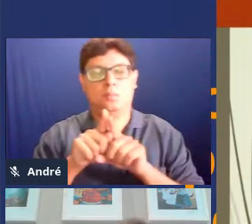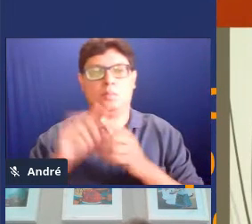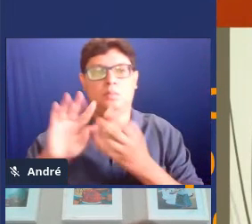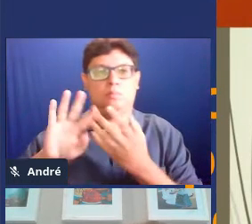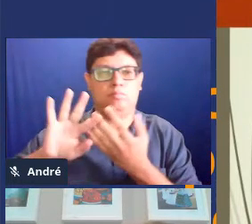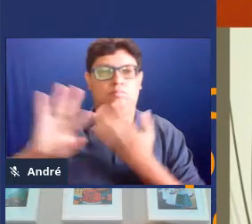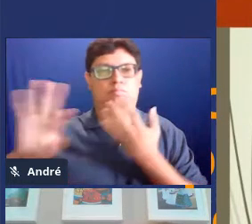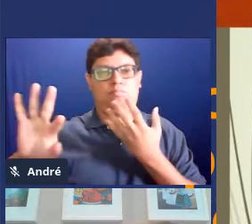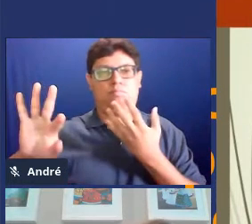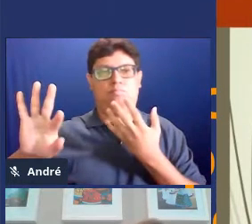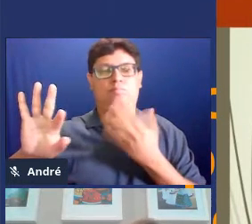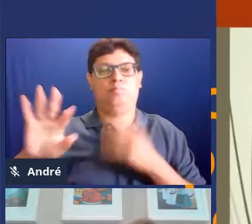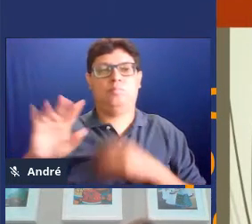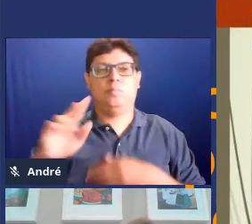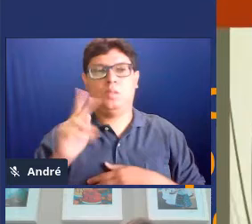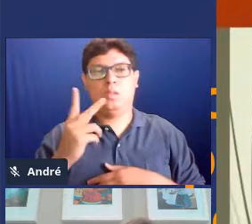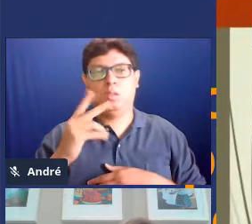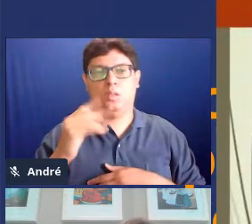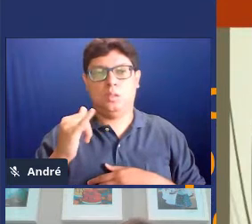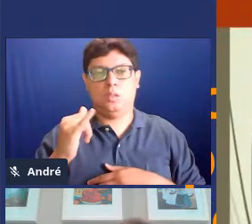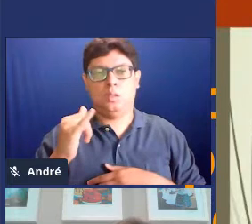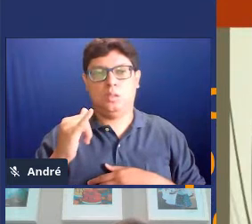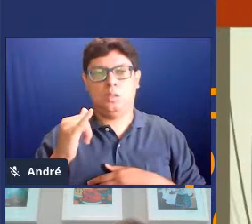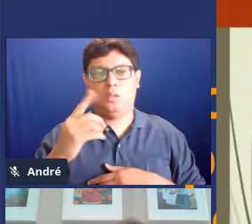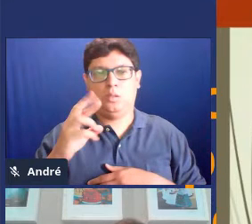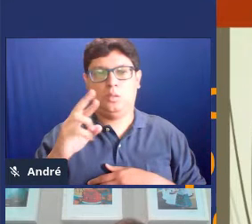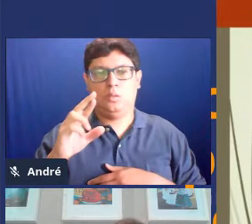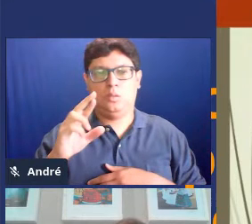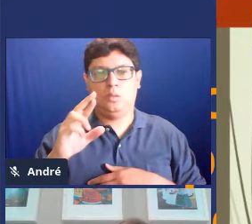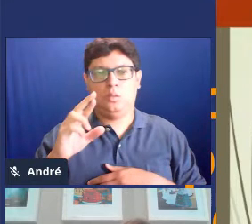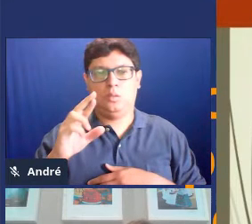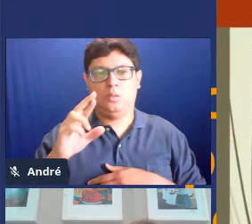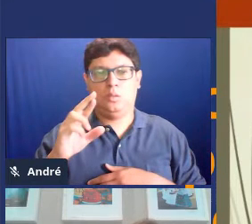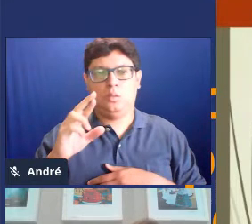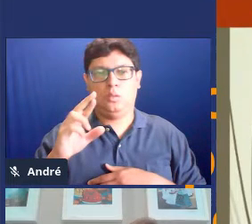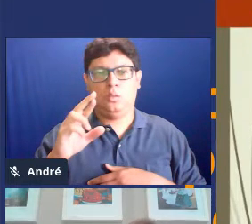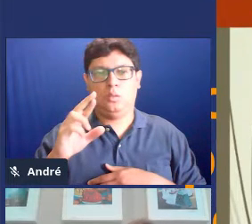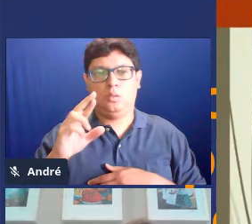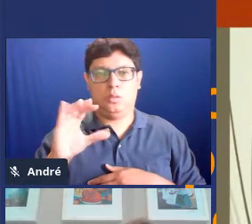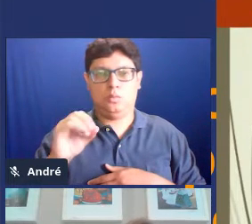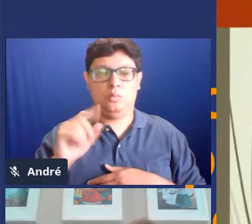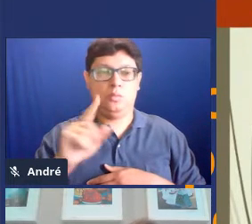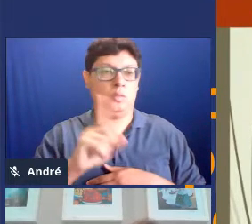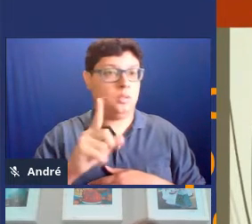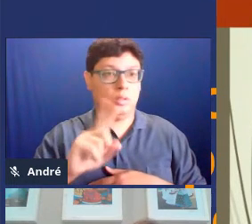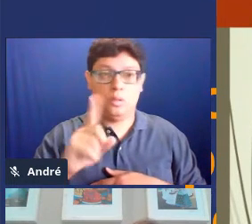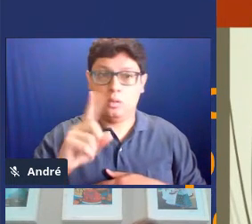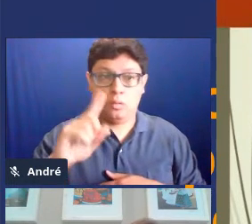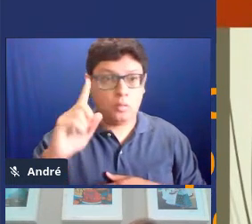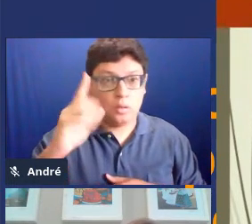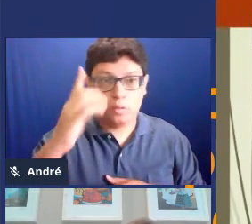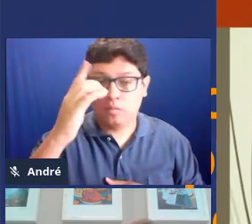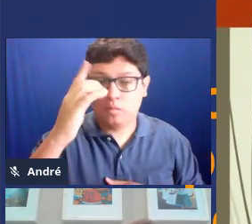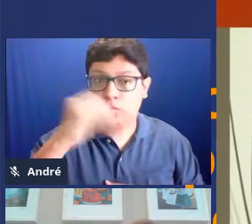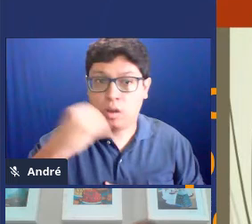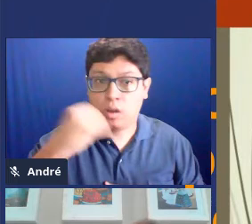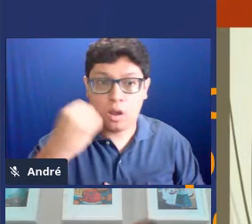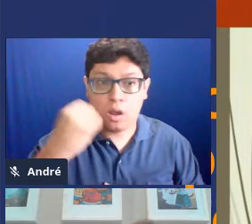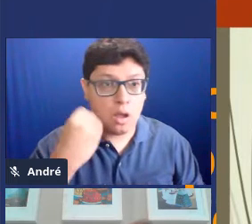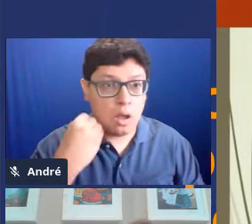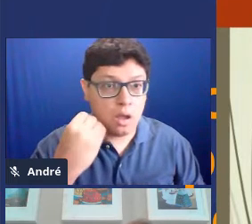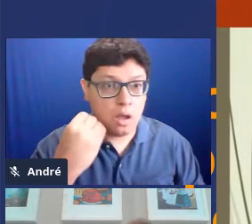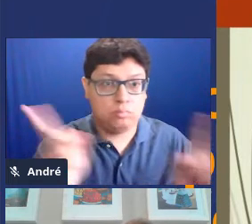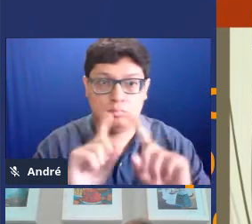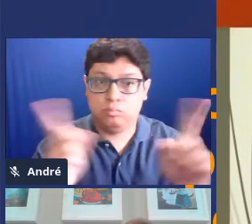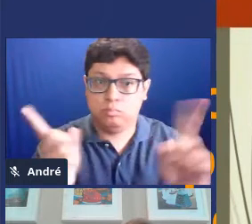iluda achando que trata-se de uma força fraca. Quem já não viu uma lagartixa, uma